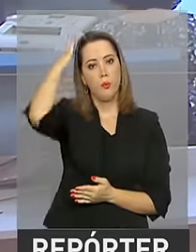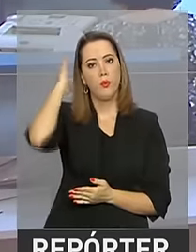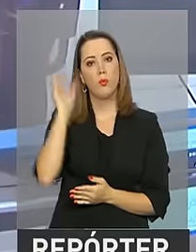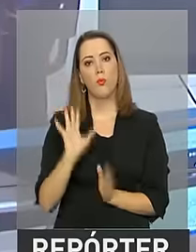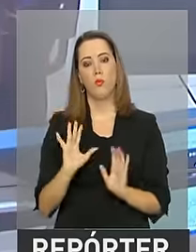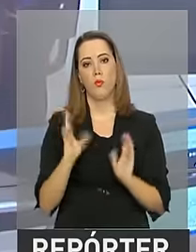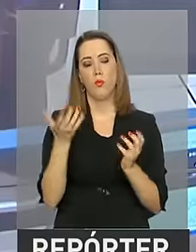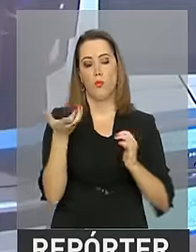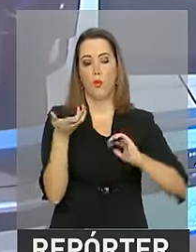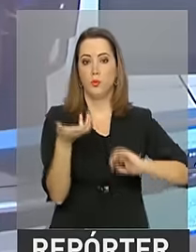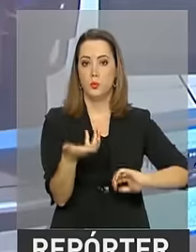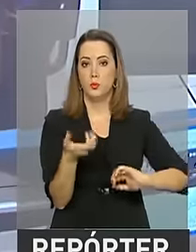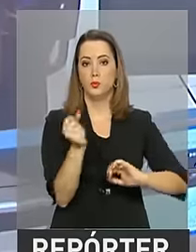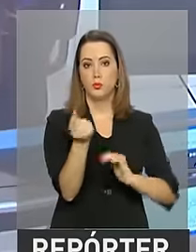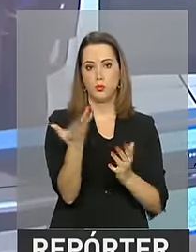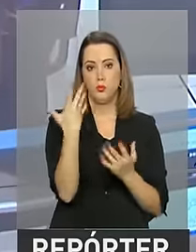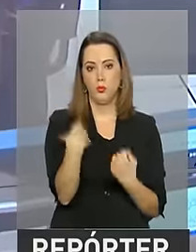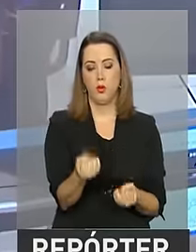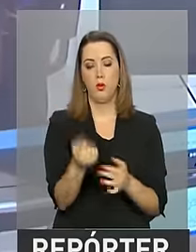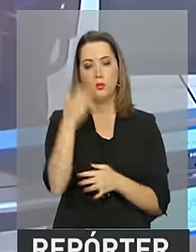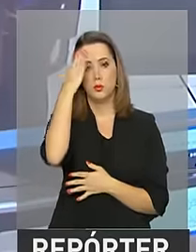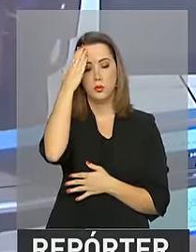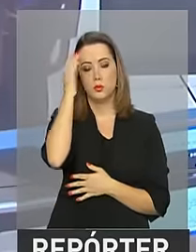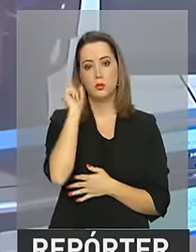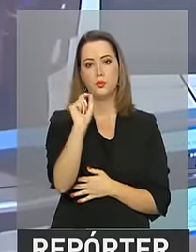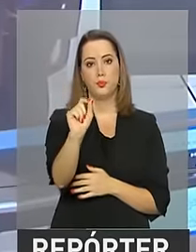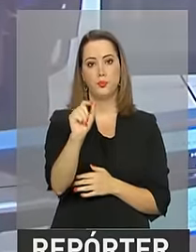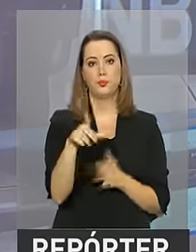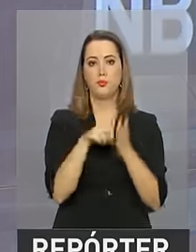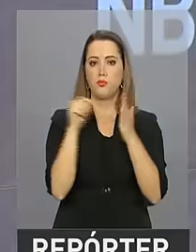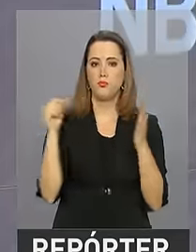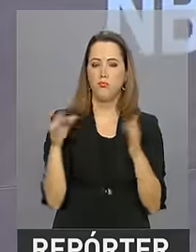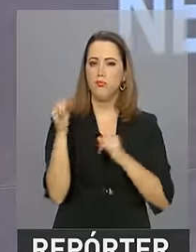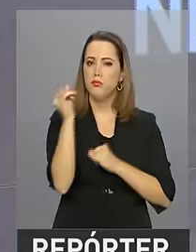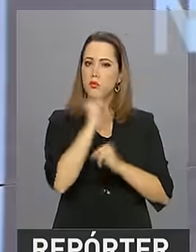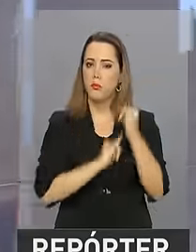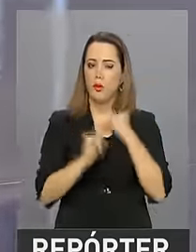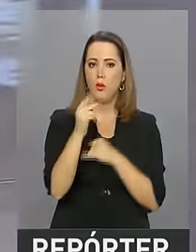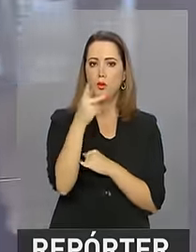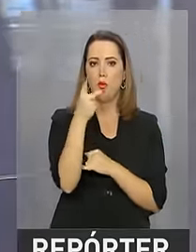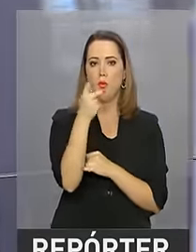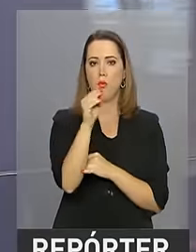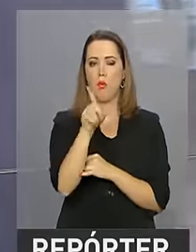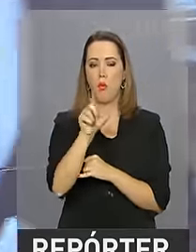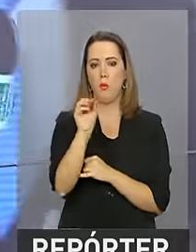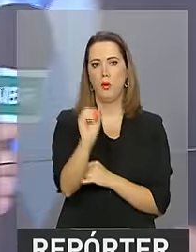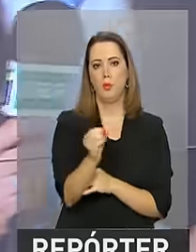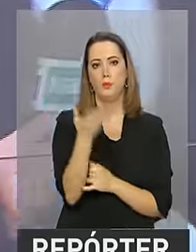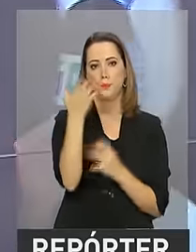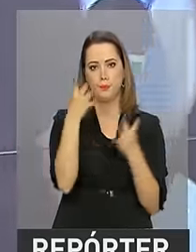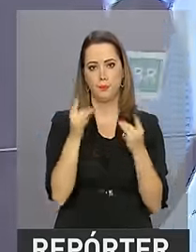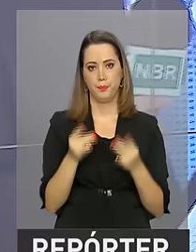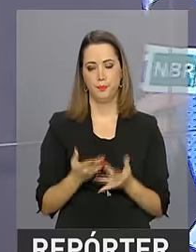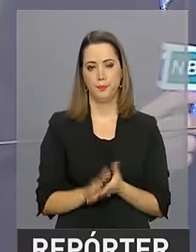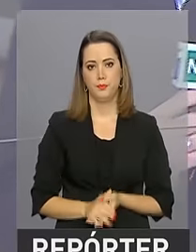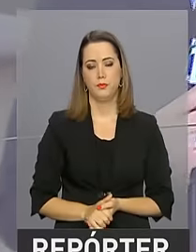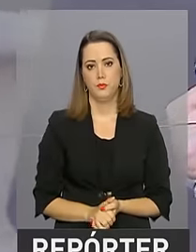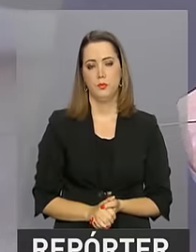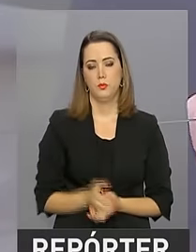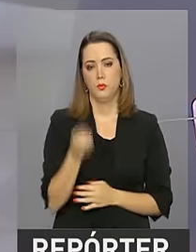Nacional vamos agora saber direto do Palácio Planalto as informações com o repórter Paulo la sávia Paulo Boa